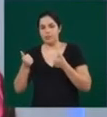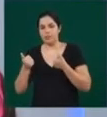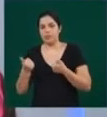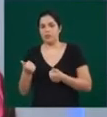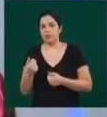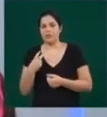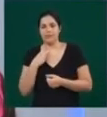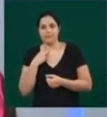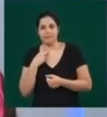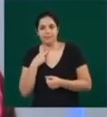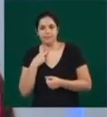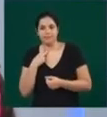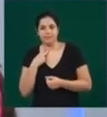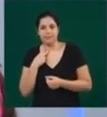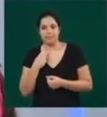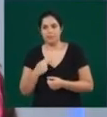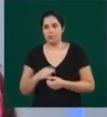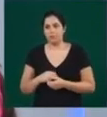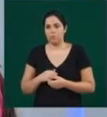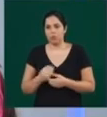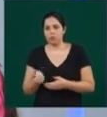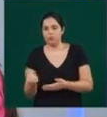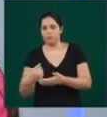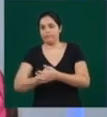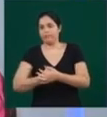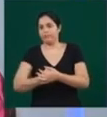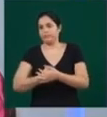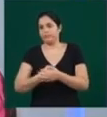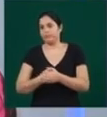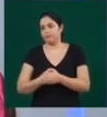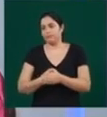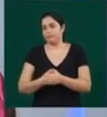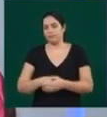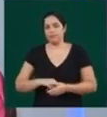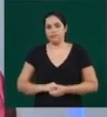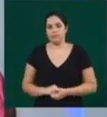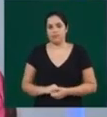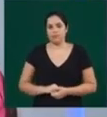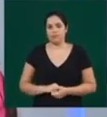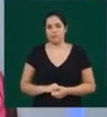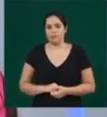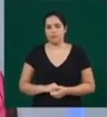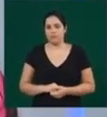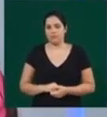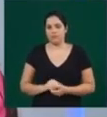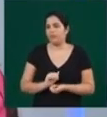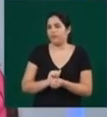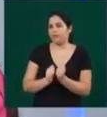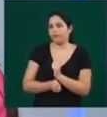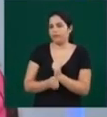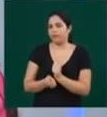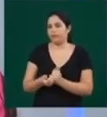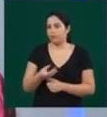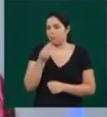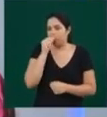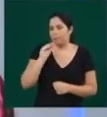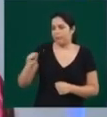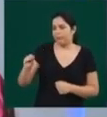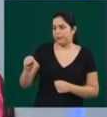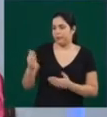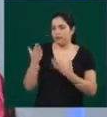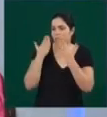em contrapartida, nos bastidores, estar com o seu atleta numa situação